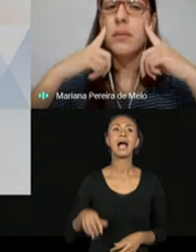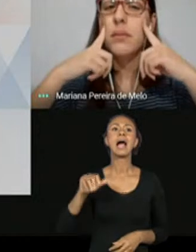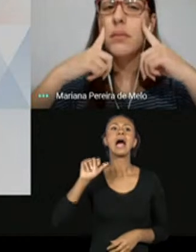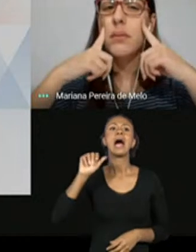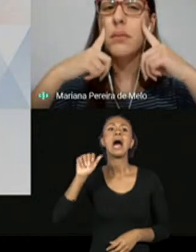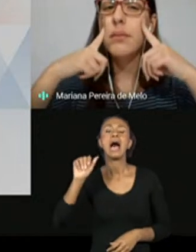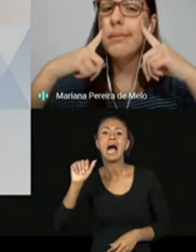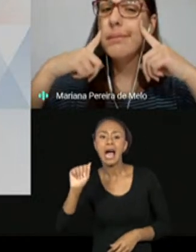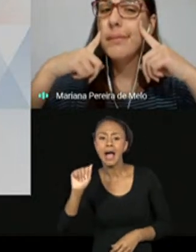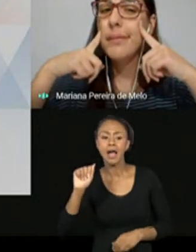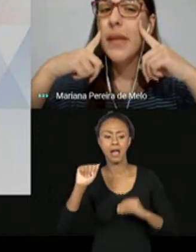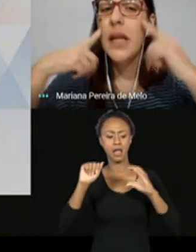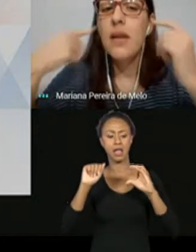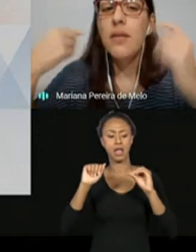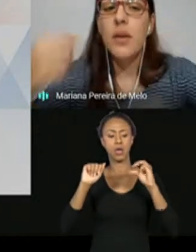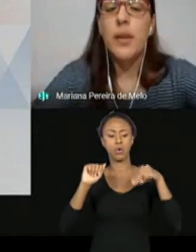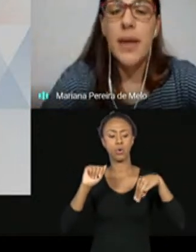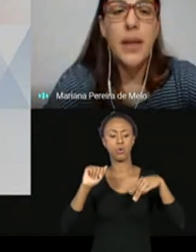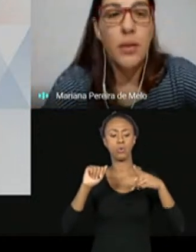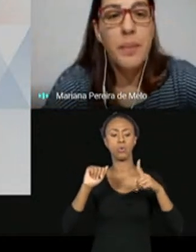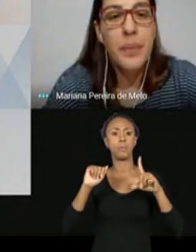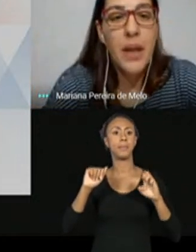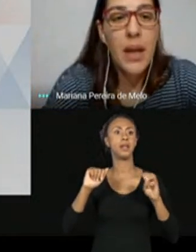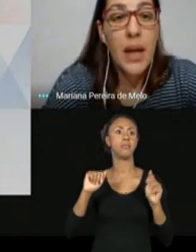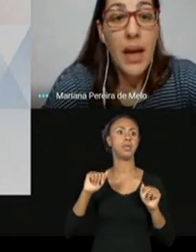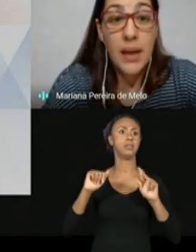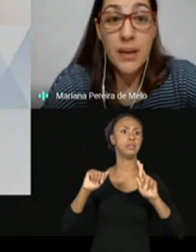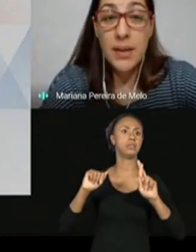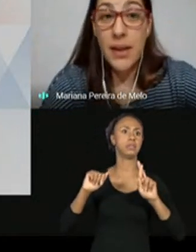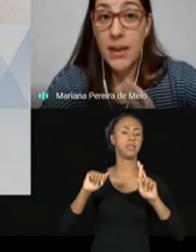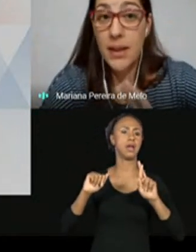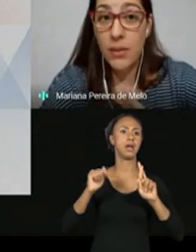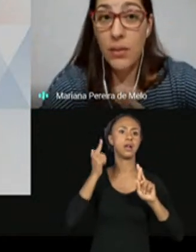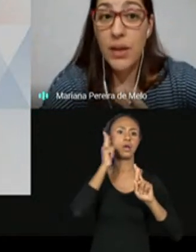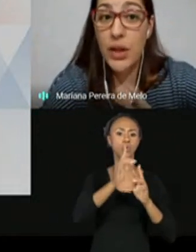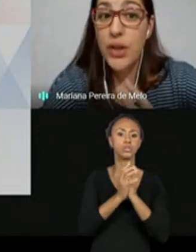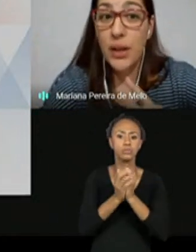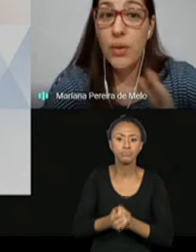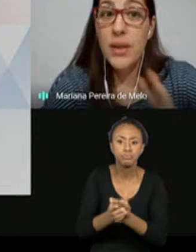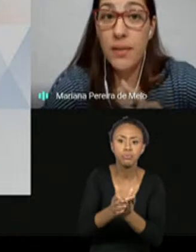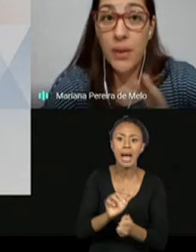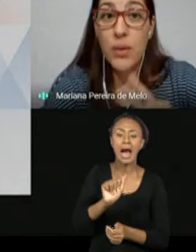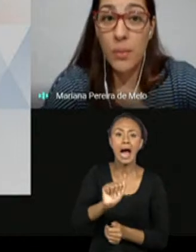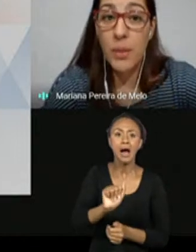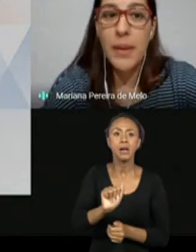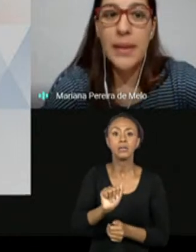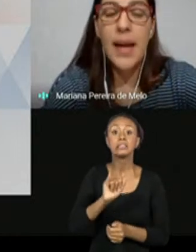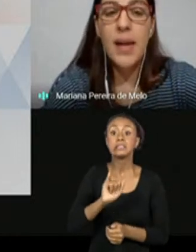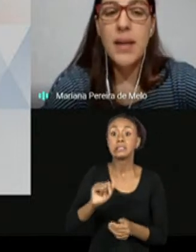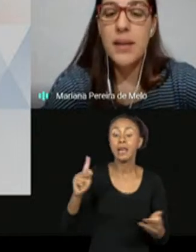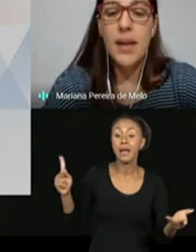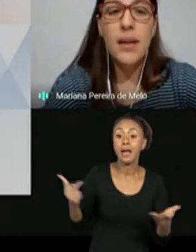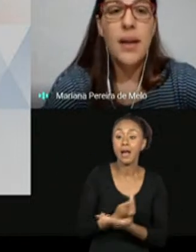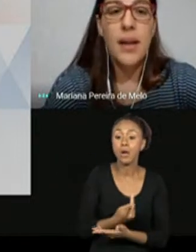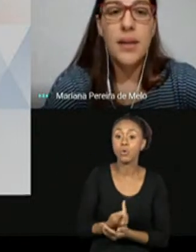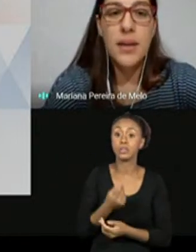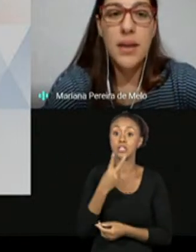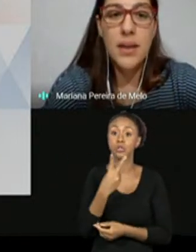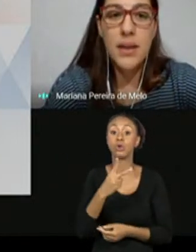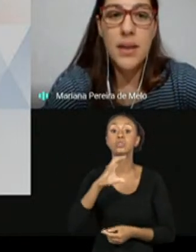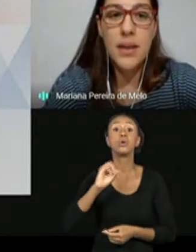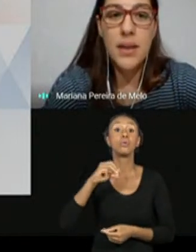par? Vamos lembrar aqui, ó. A intersecção, quando a gente tem dois eventos complementares, né?